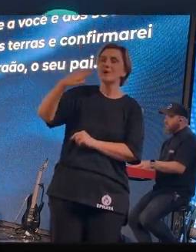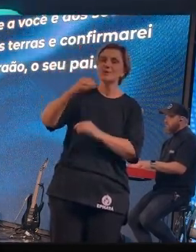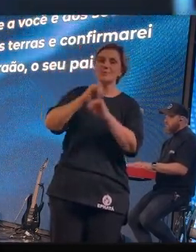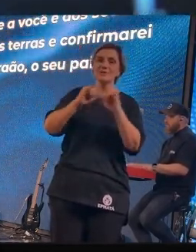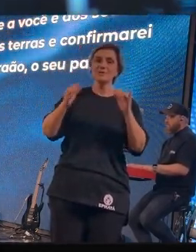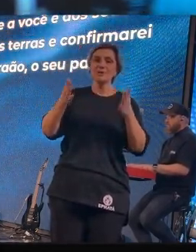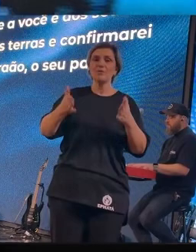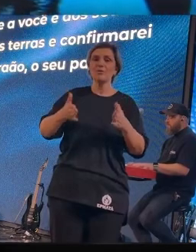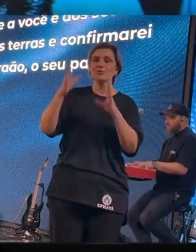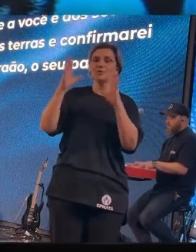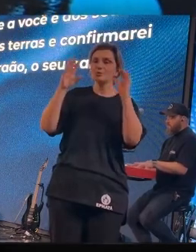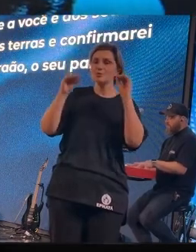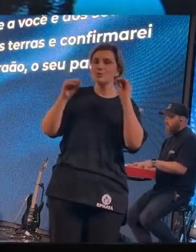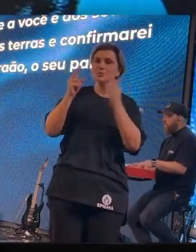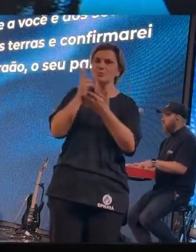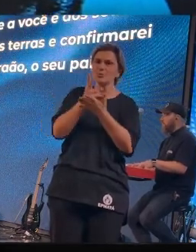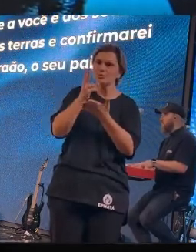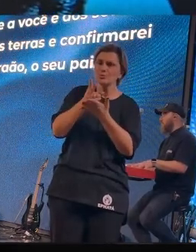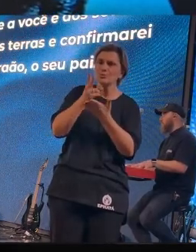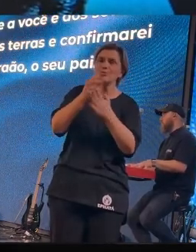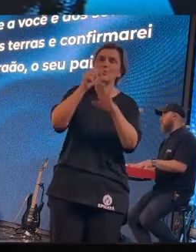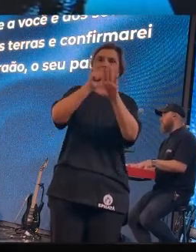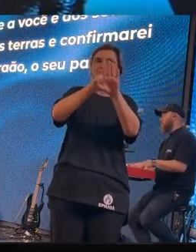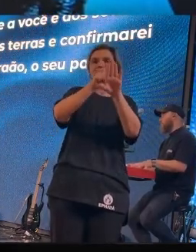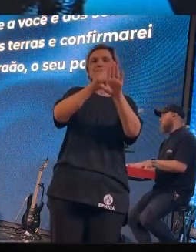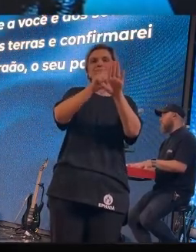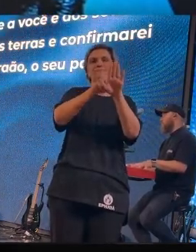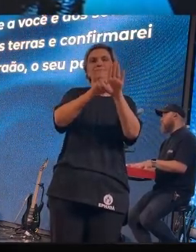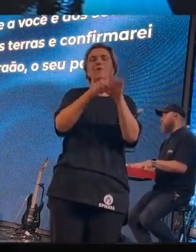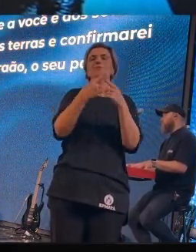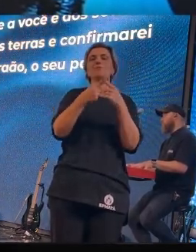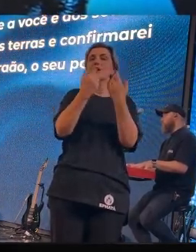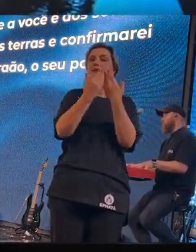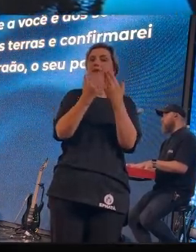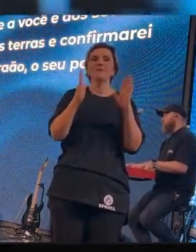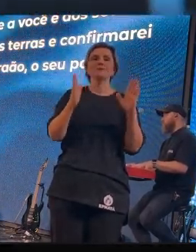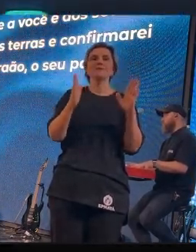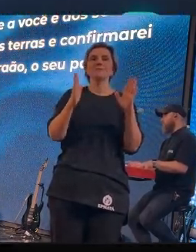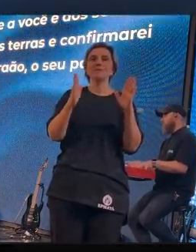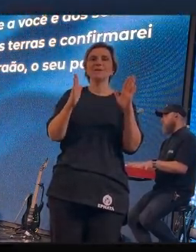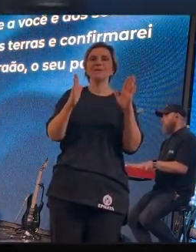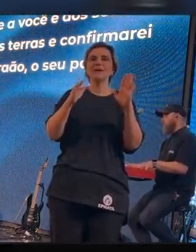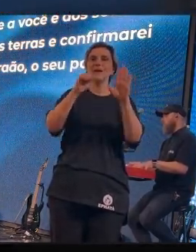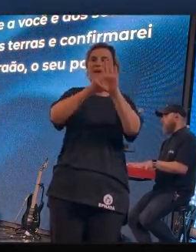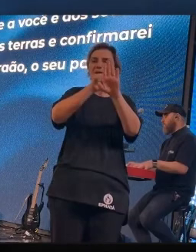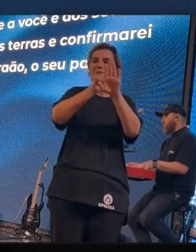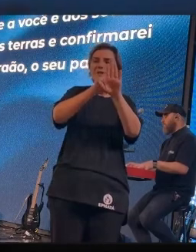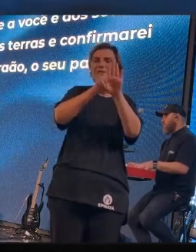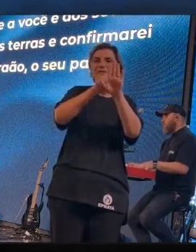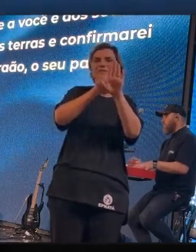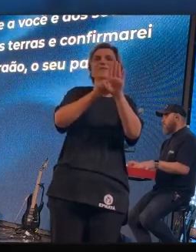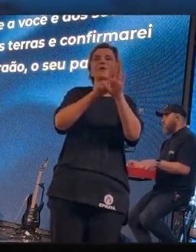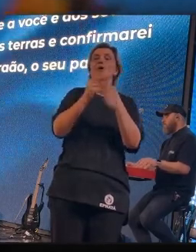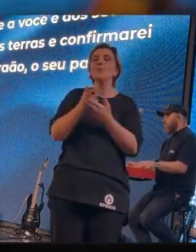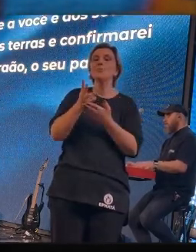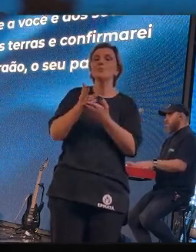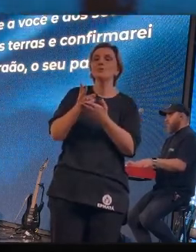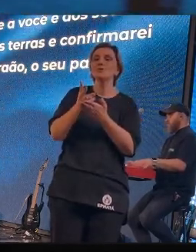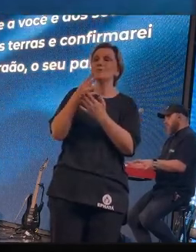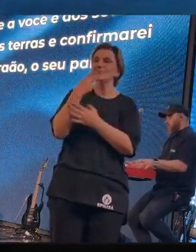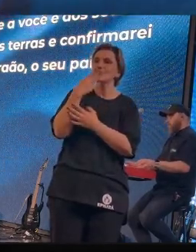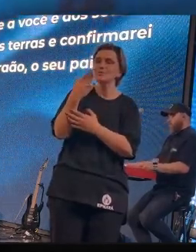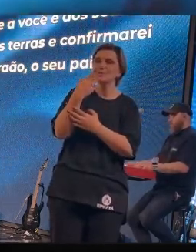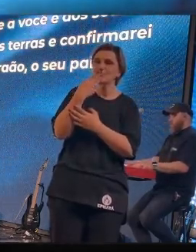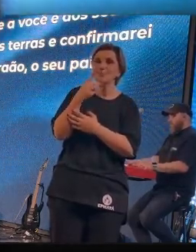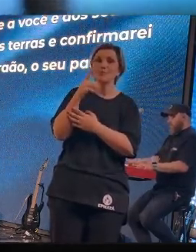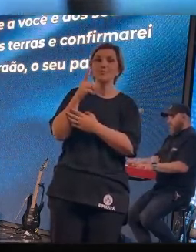dizer nessa noite: continua batendo, porque a porta em que você está batendo vai se abrir. Ei, continua batendo, continua pedindo, porque